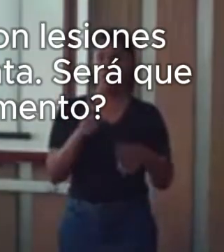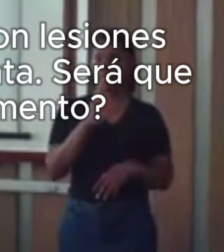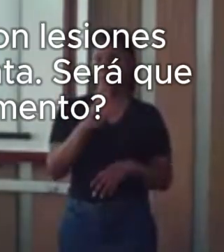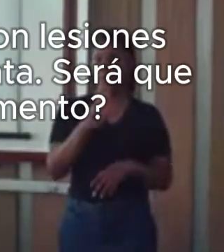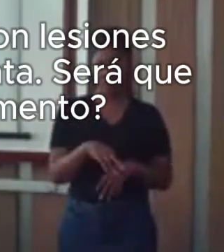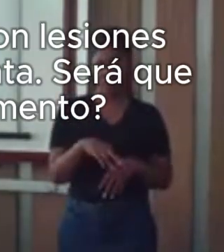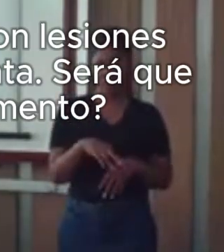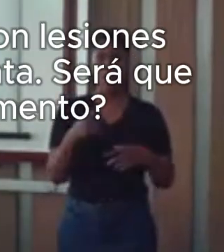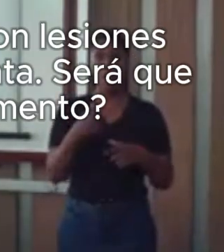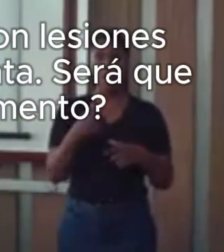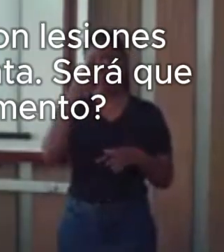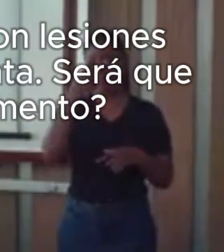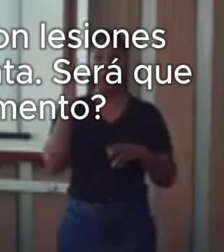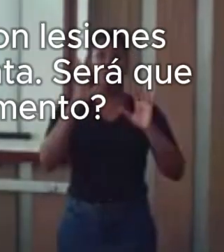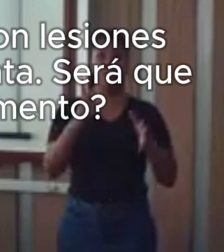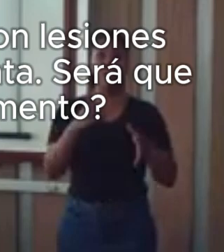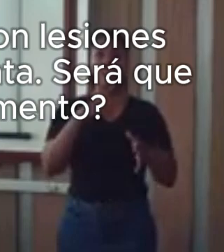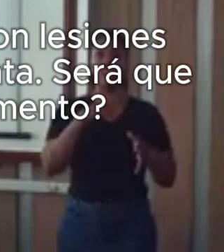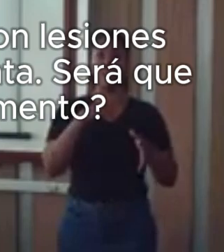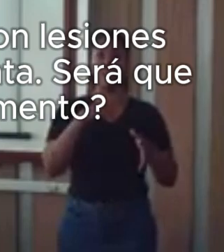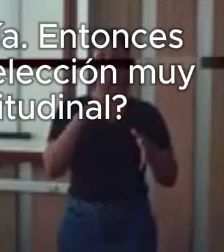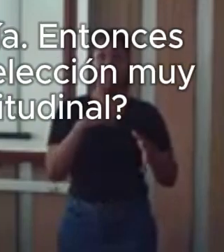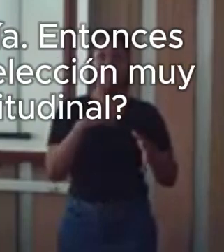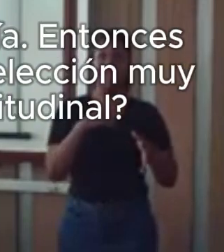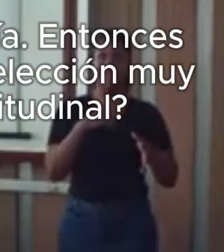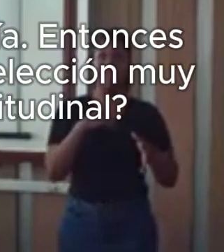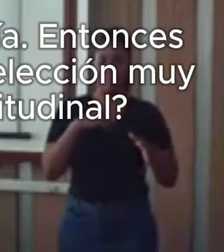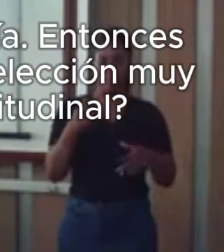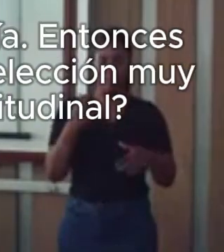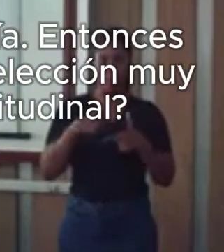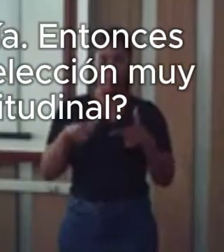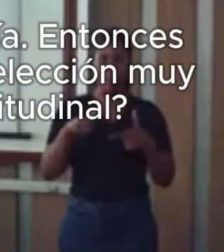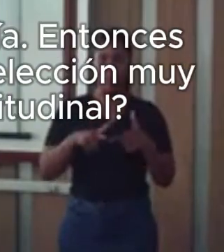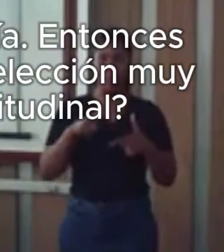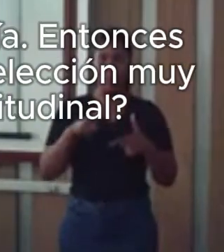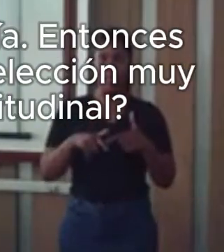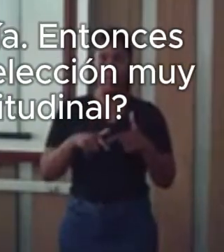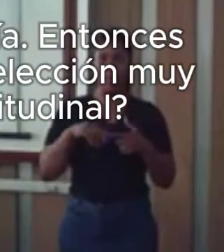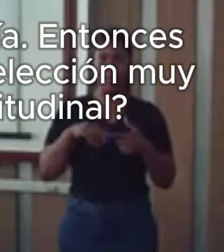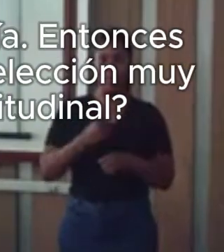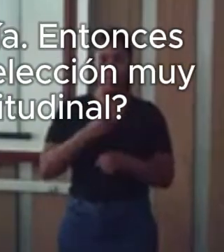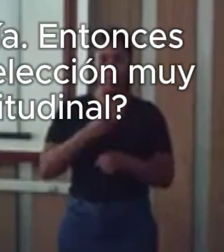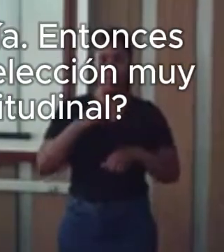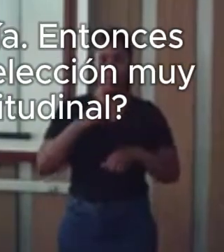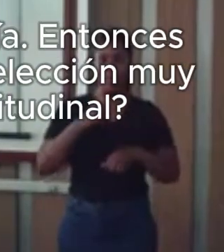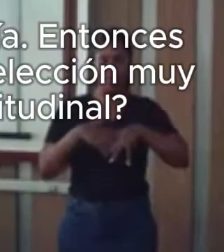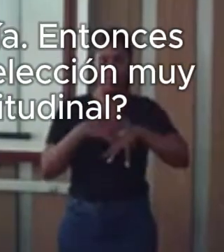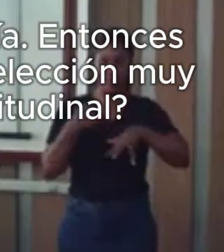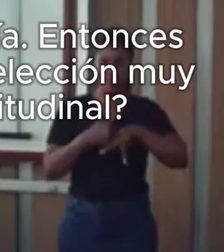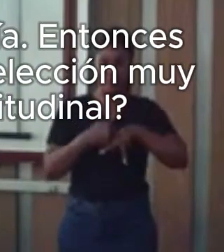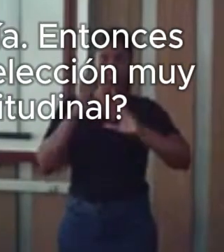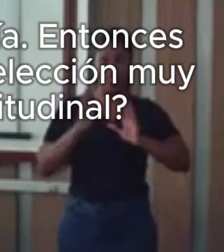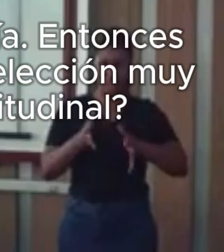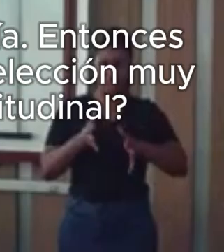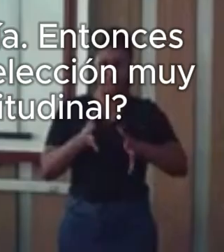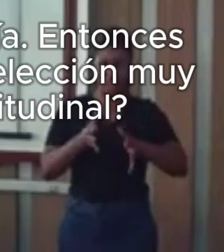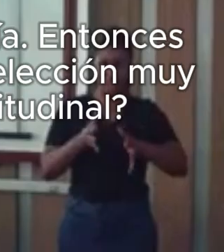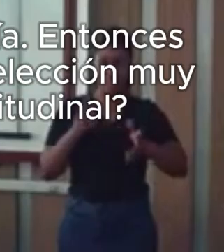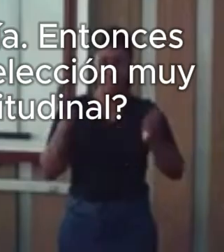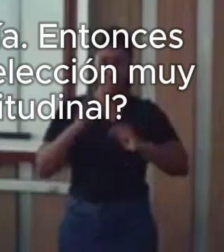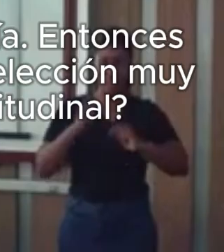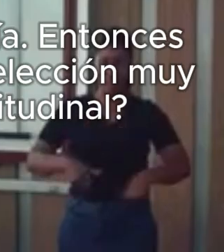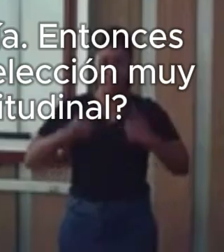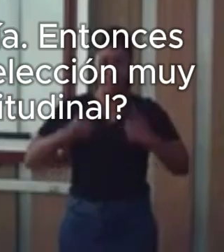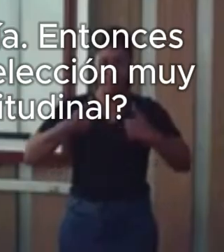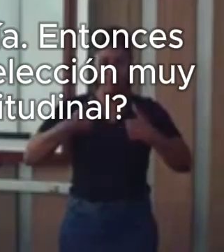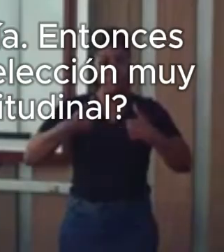que uma pessoa que já tem a lesão também pode usar? Talvez não tenha, não seja tão efetivo, mas se der alguma melhora, já é uma melhora. Então, a